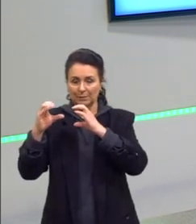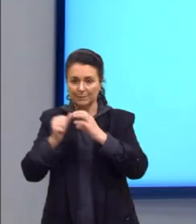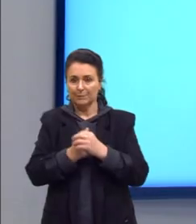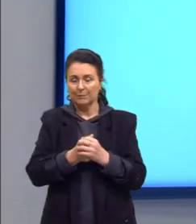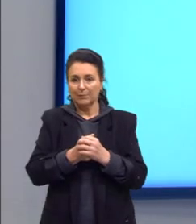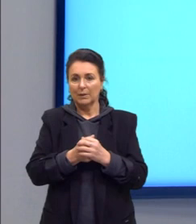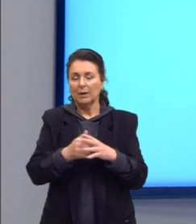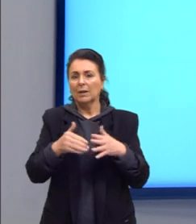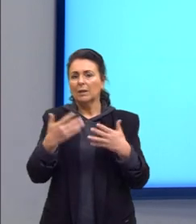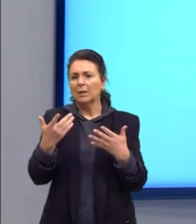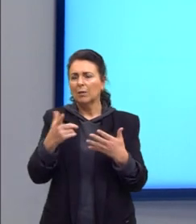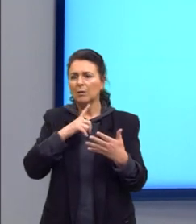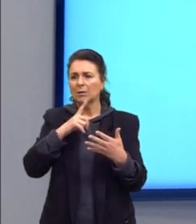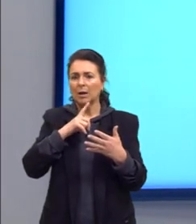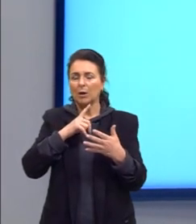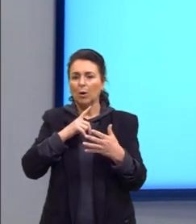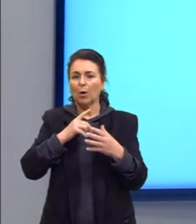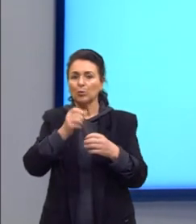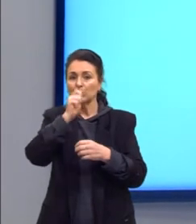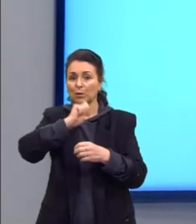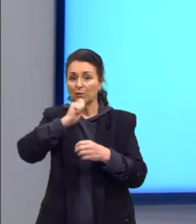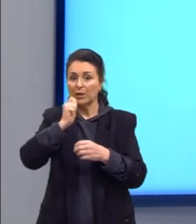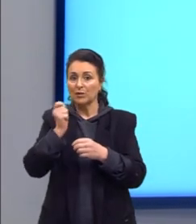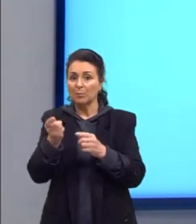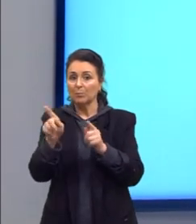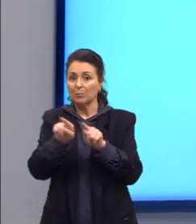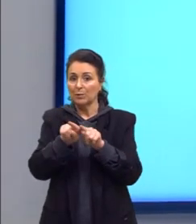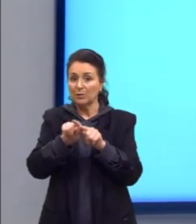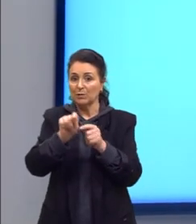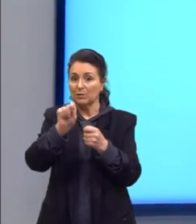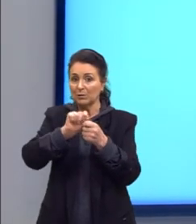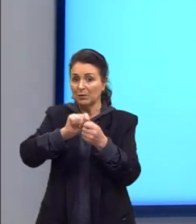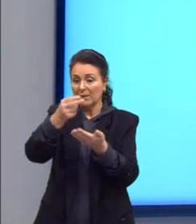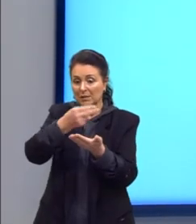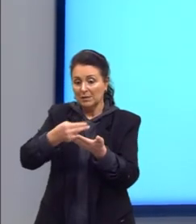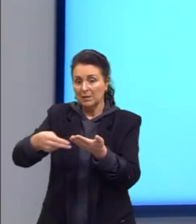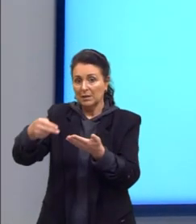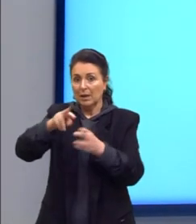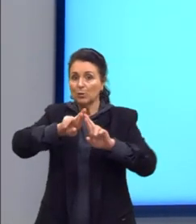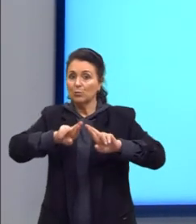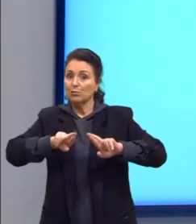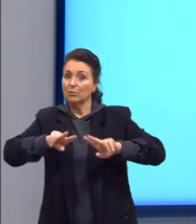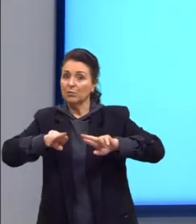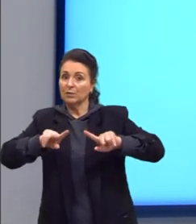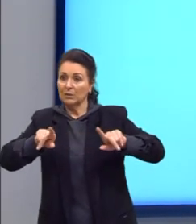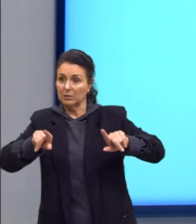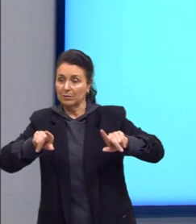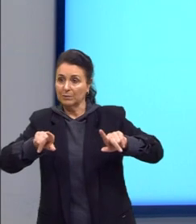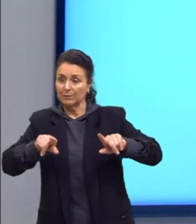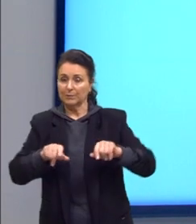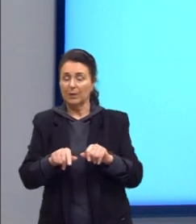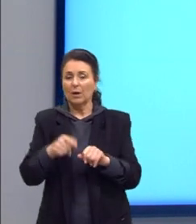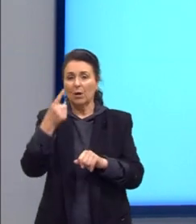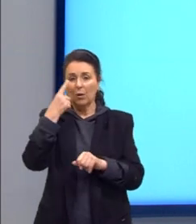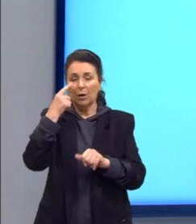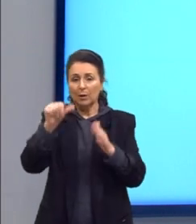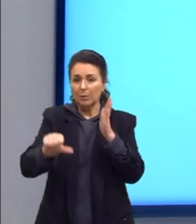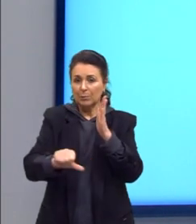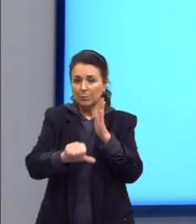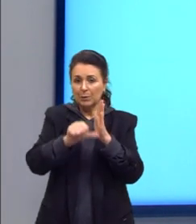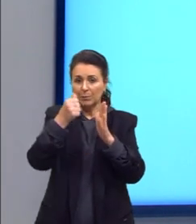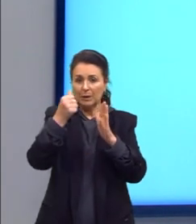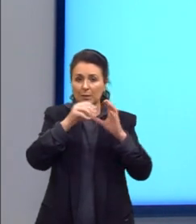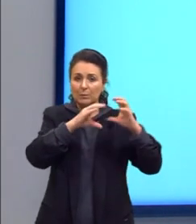então aqui eu coloquei viradinho né Para dar umas conseguir visualizar um pouco melhor tá então esse primeiro